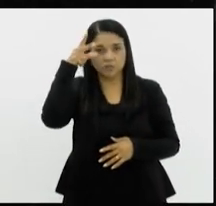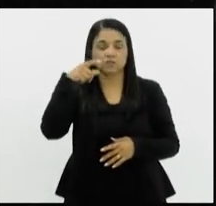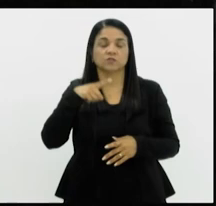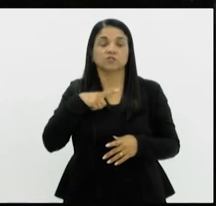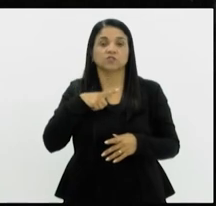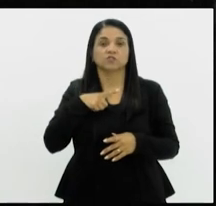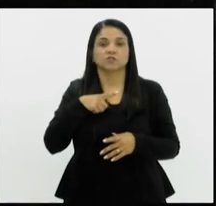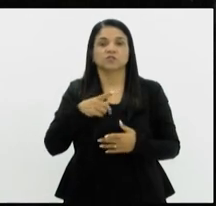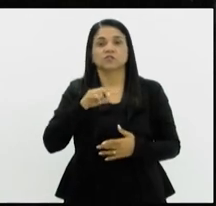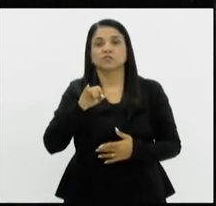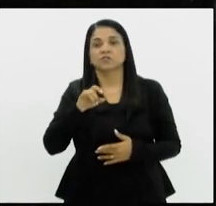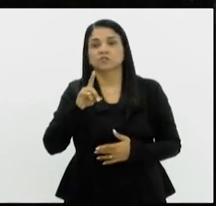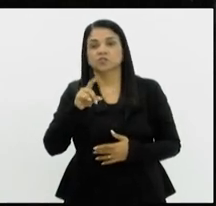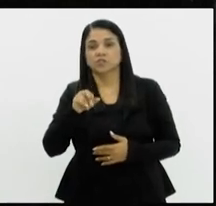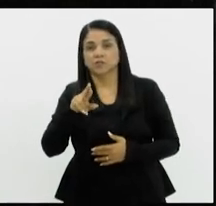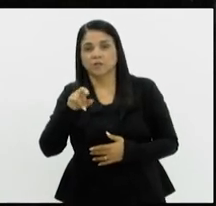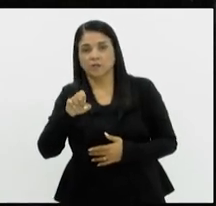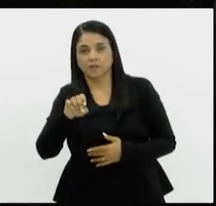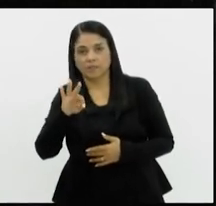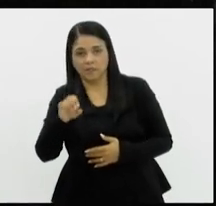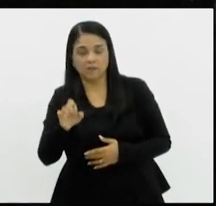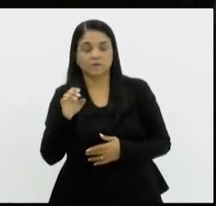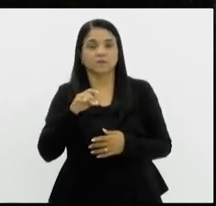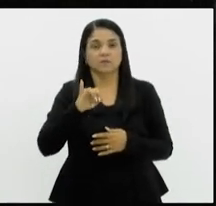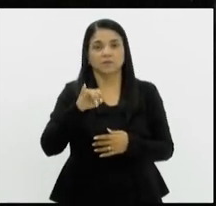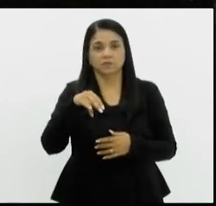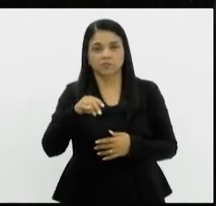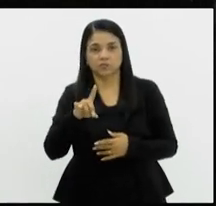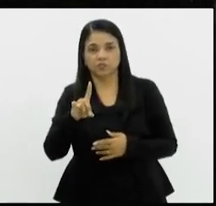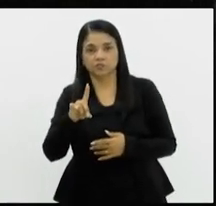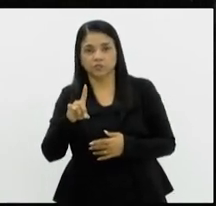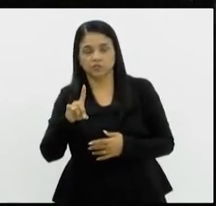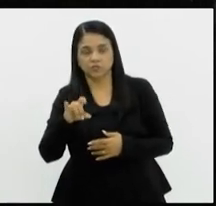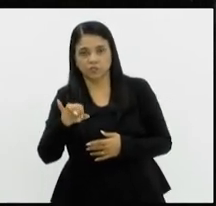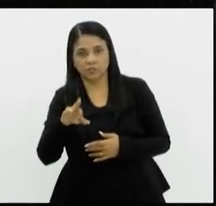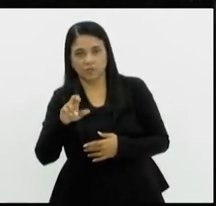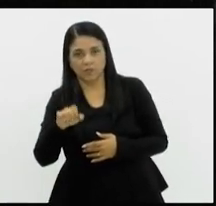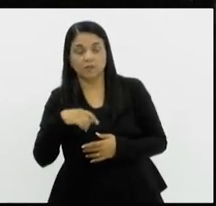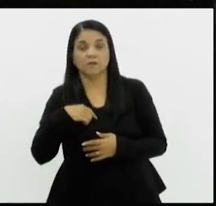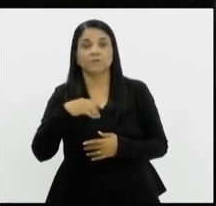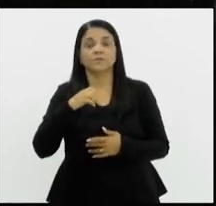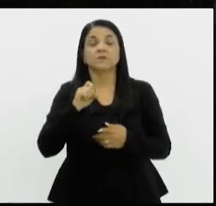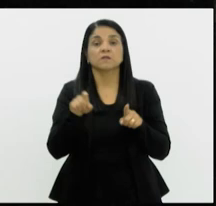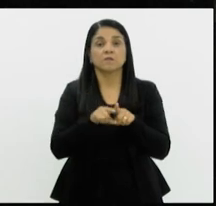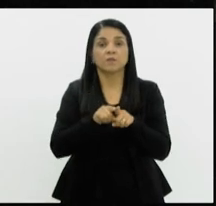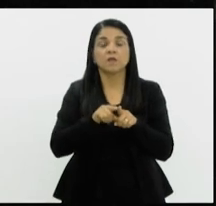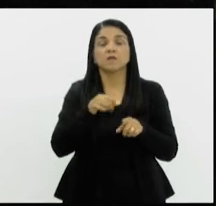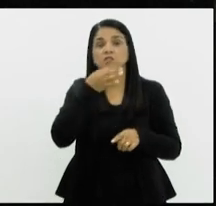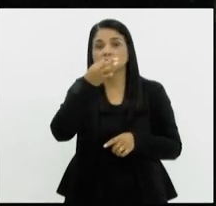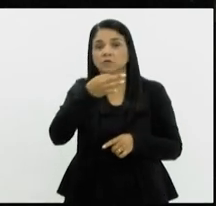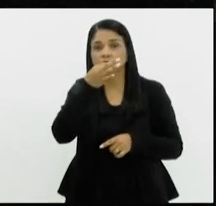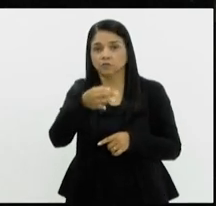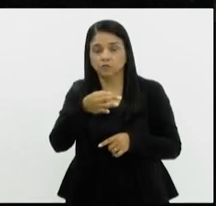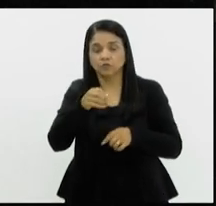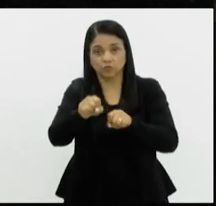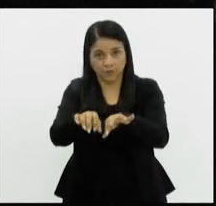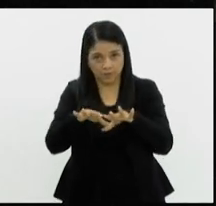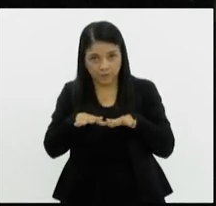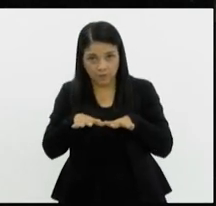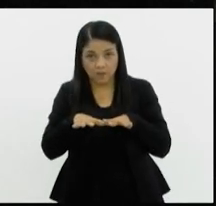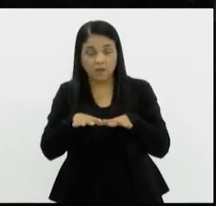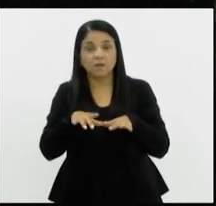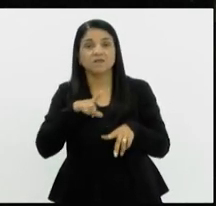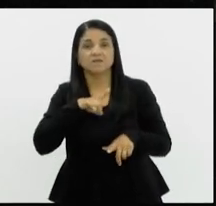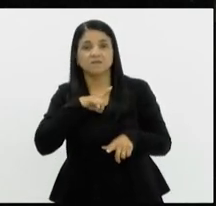indireta para fins de fiscalização de assuntos relacionado à atividade parlamentar que possuam possuam